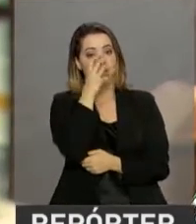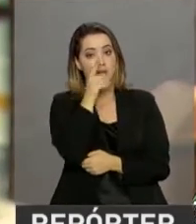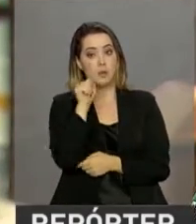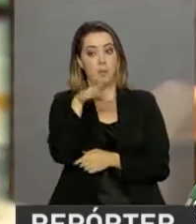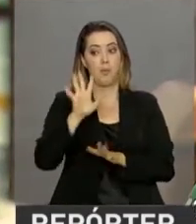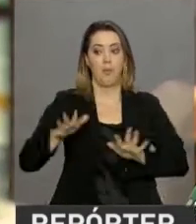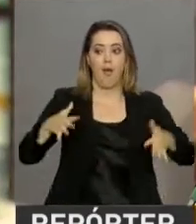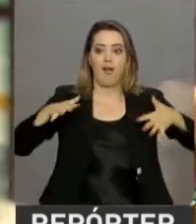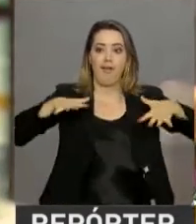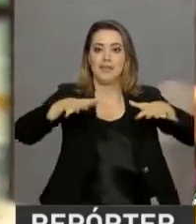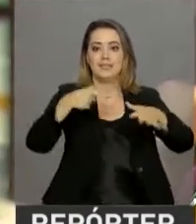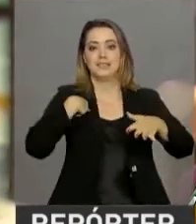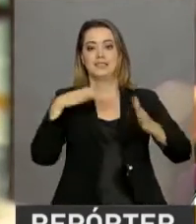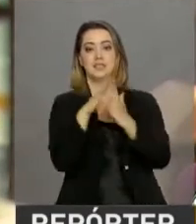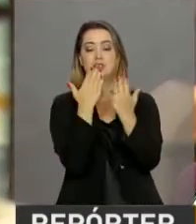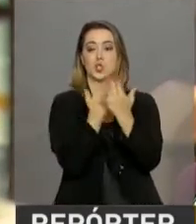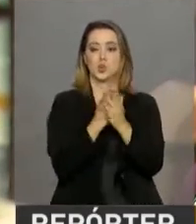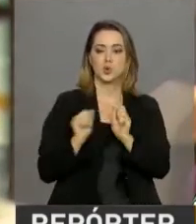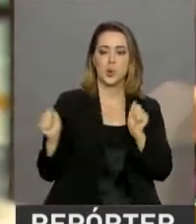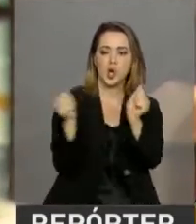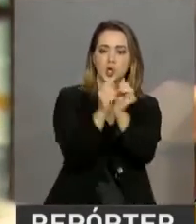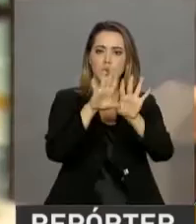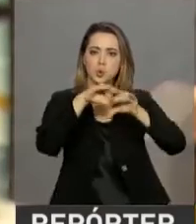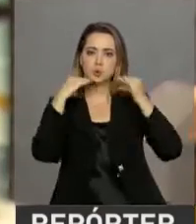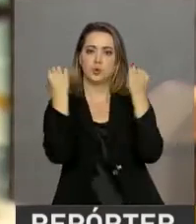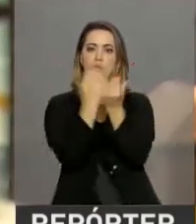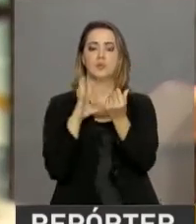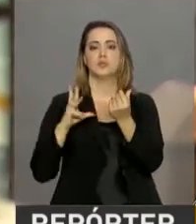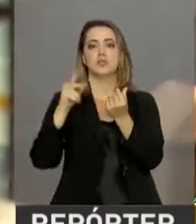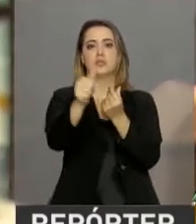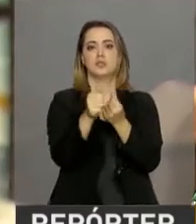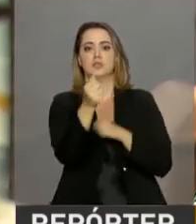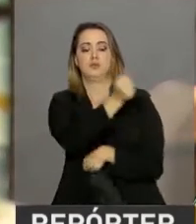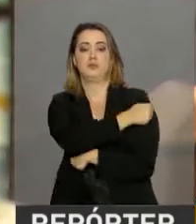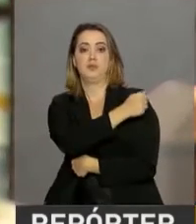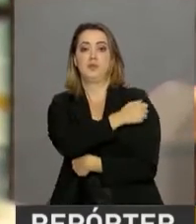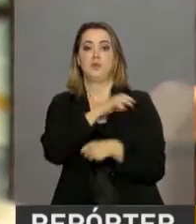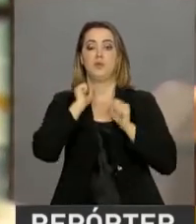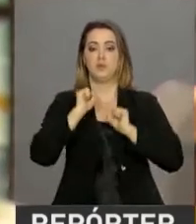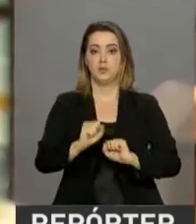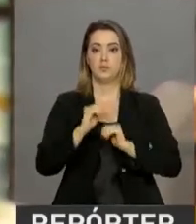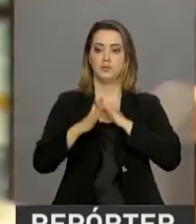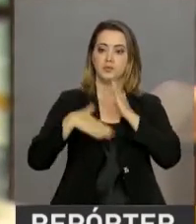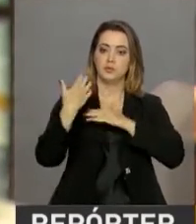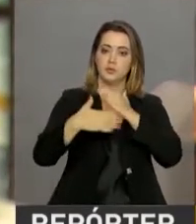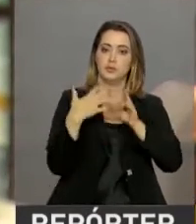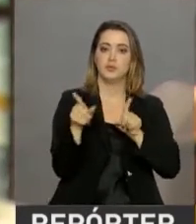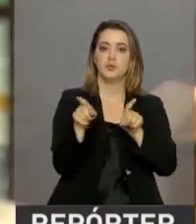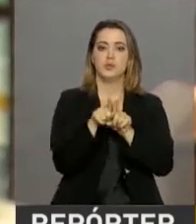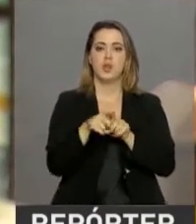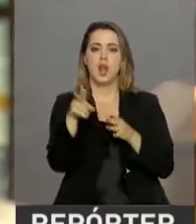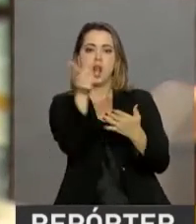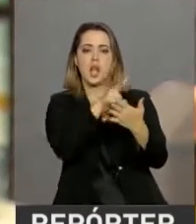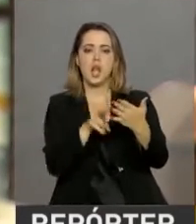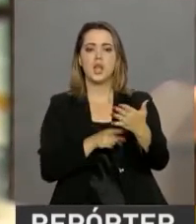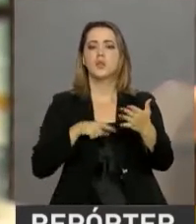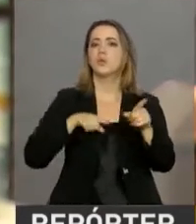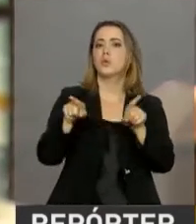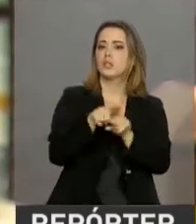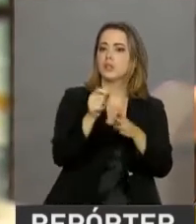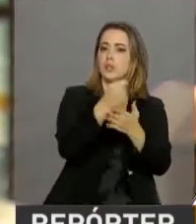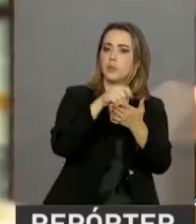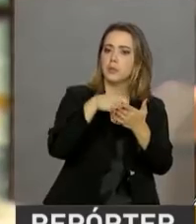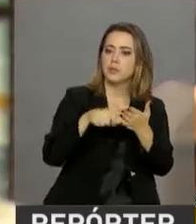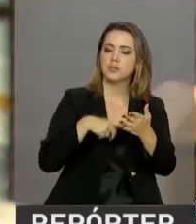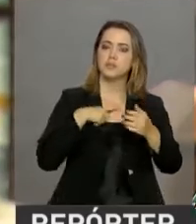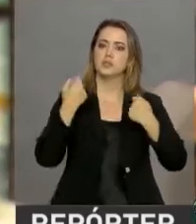nas escolas, envolveu a comunidade toda, os alunos puderam desenvolver a leitura e a escrita, porque tiveram que